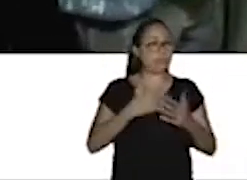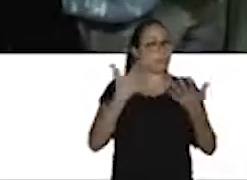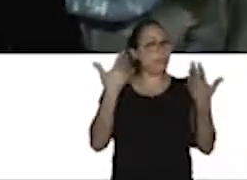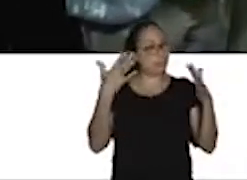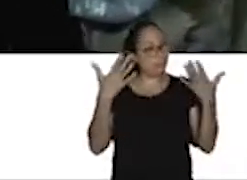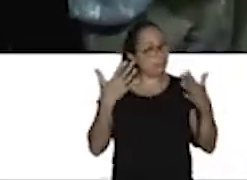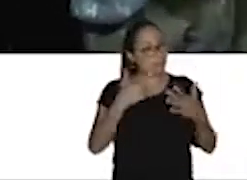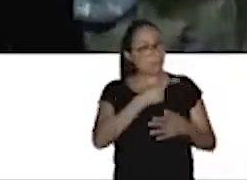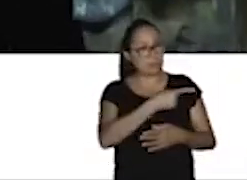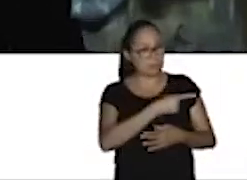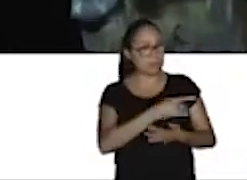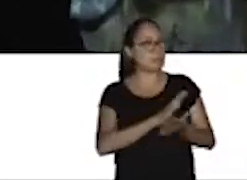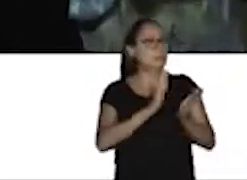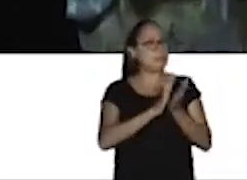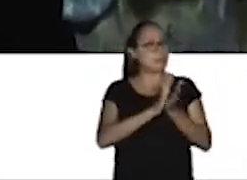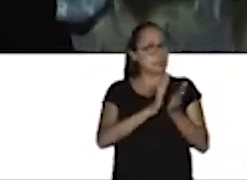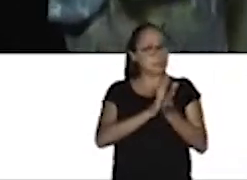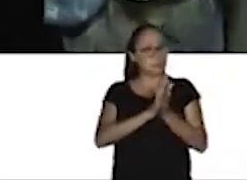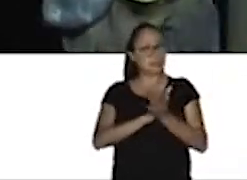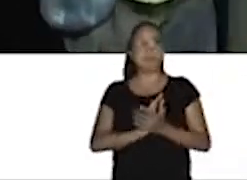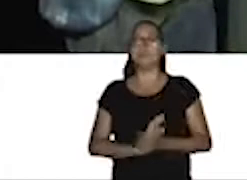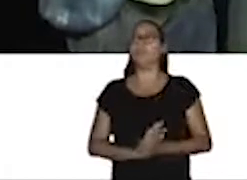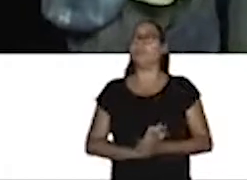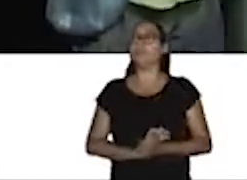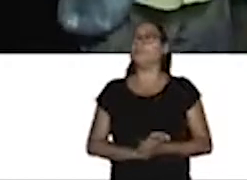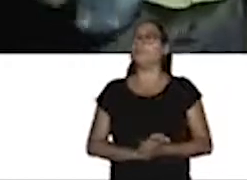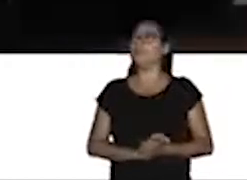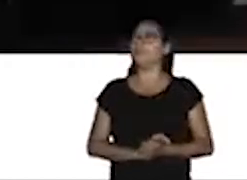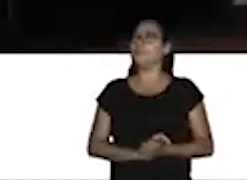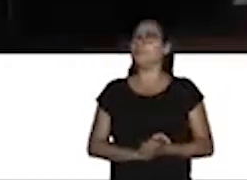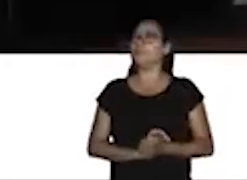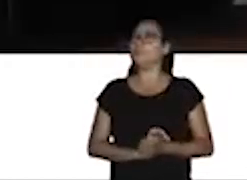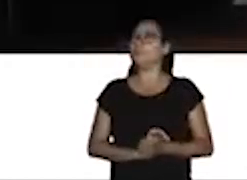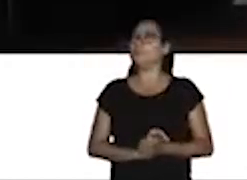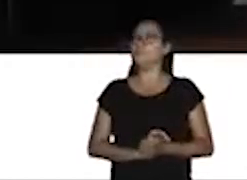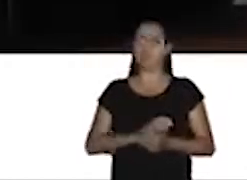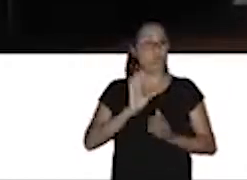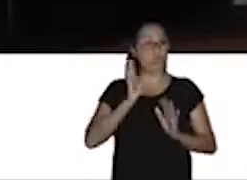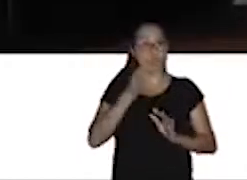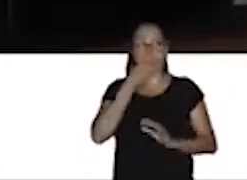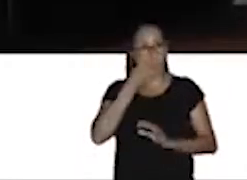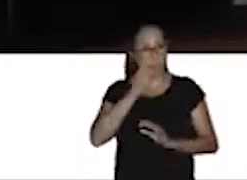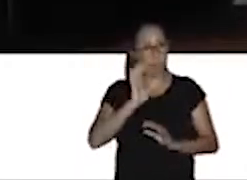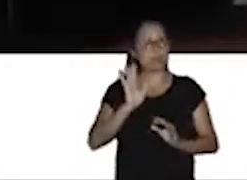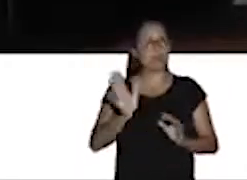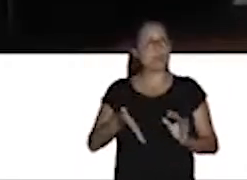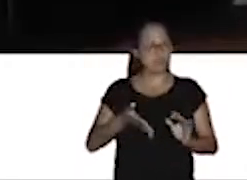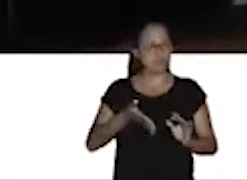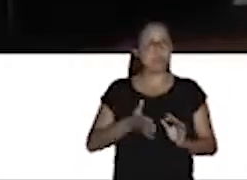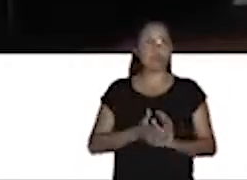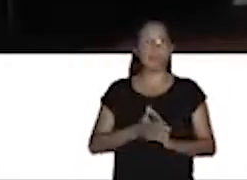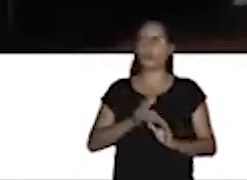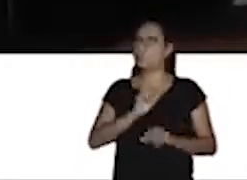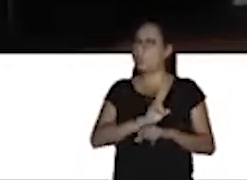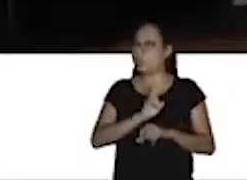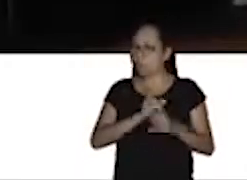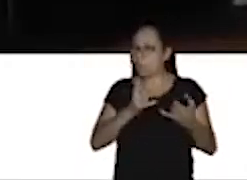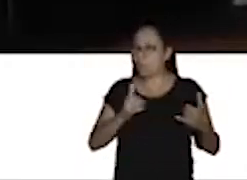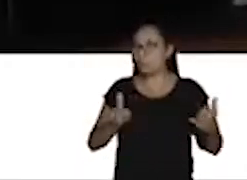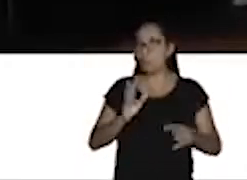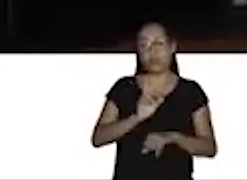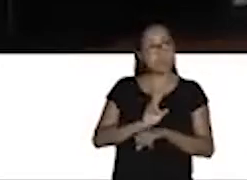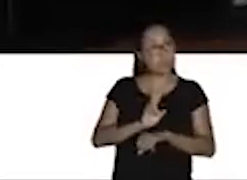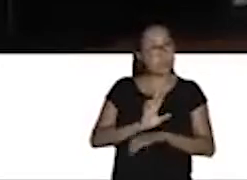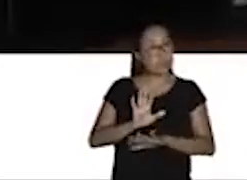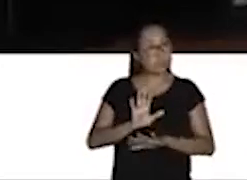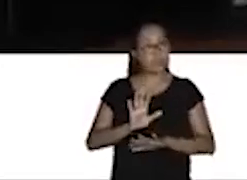Pacheco, grande músico, é ator, né? Ele botou até no currículo dele ali que ele é ator. Mas já tá bom já, não, já fez um... Cuidado para não se enroscar nos fios,